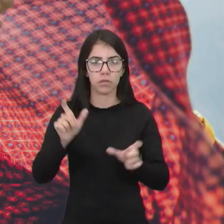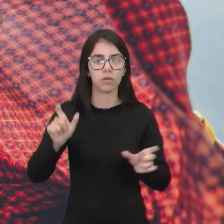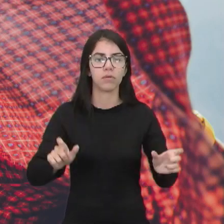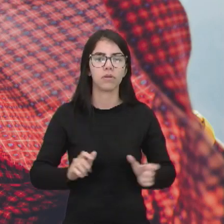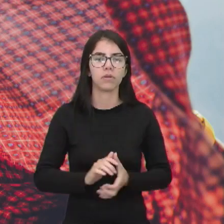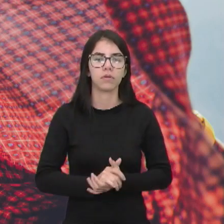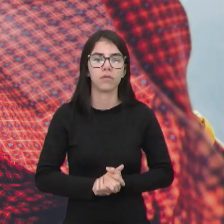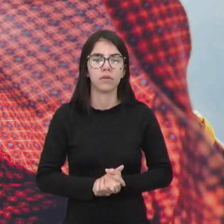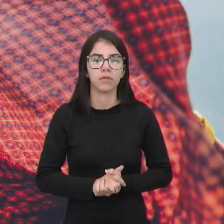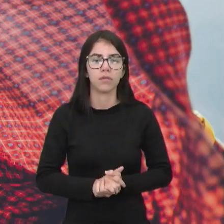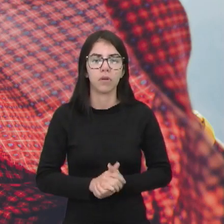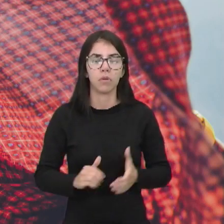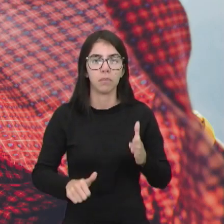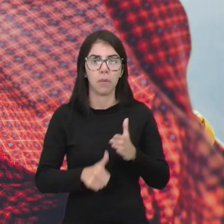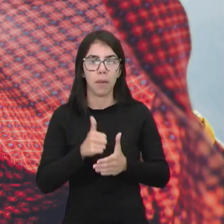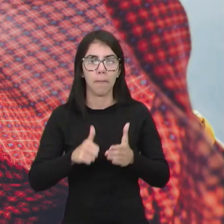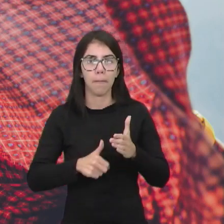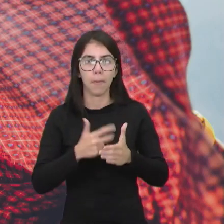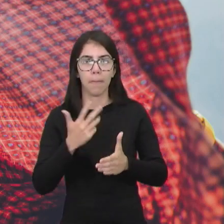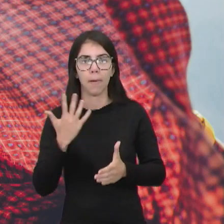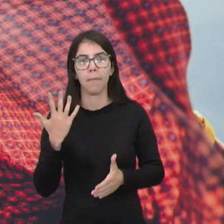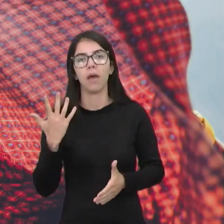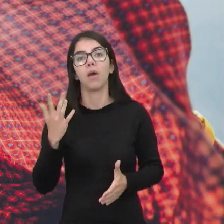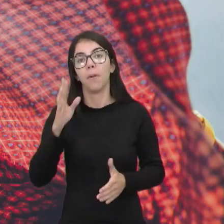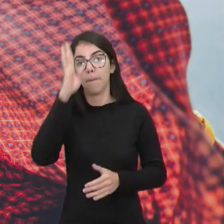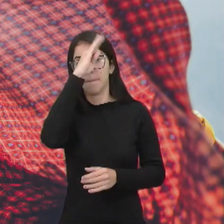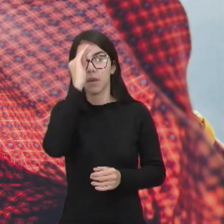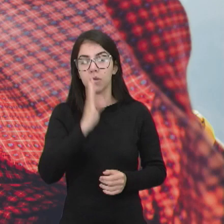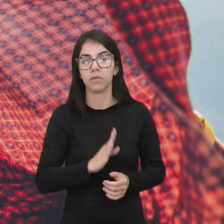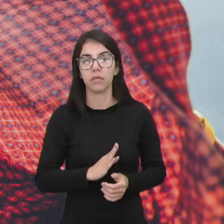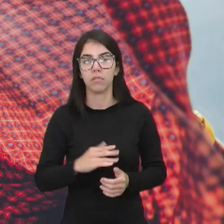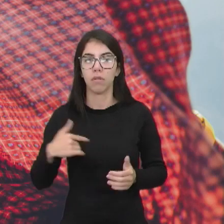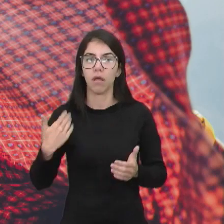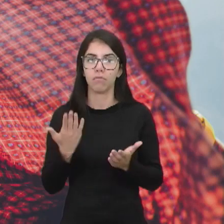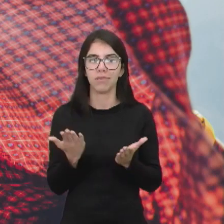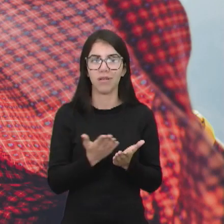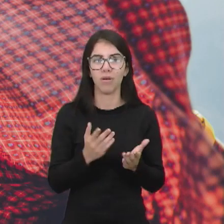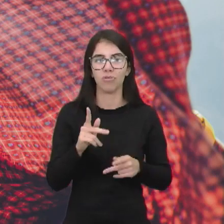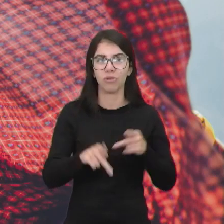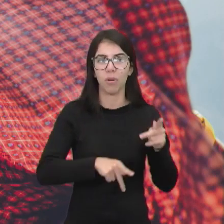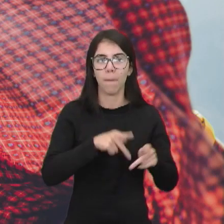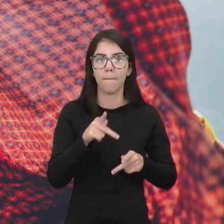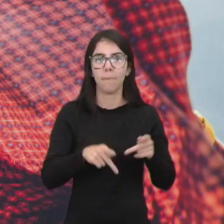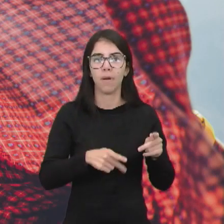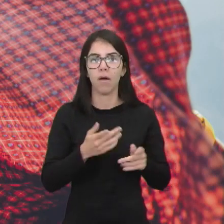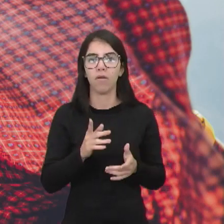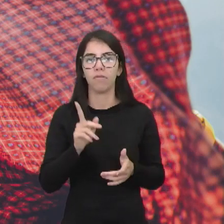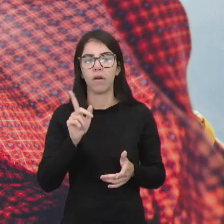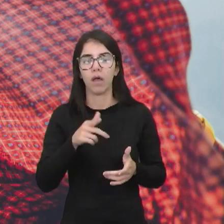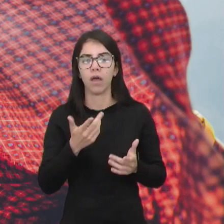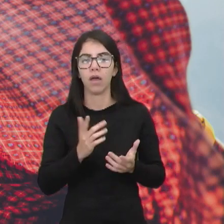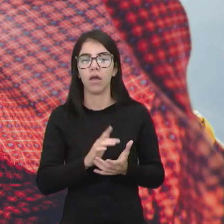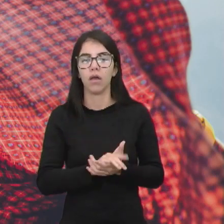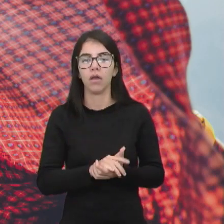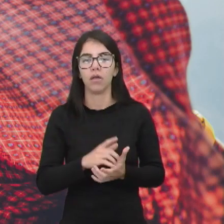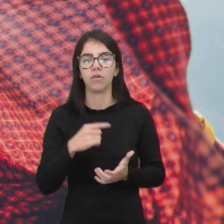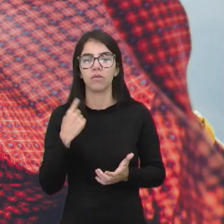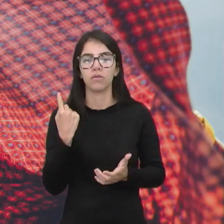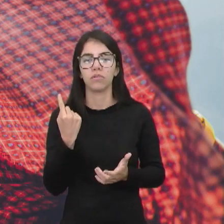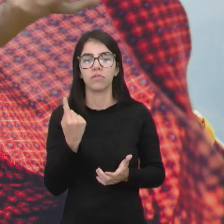os primeiros brasileiros, e até hoje é assim, né, num povo extremamente miscigenado, onde nós não